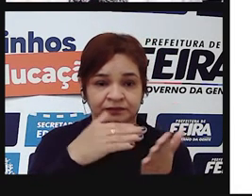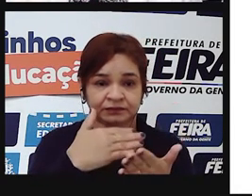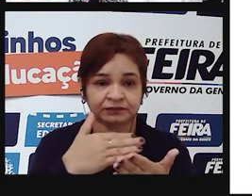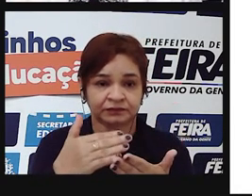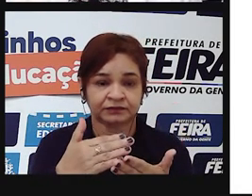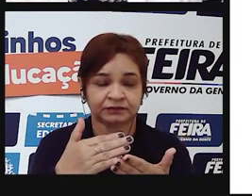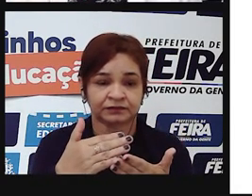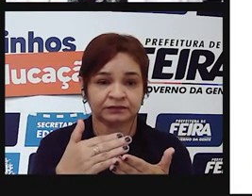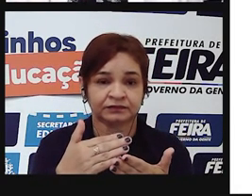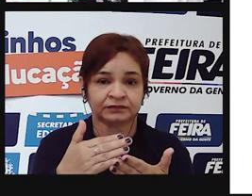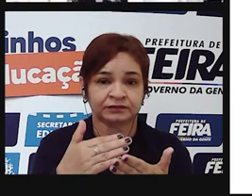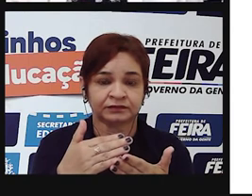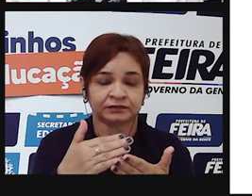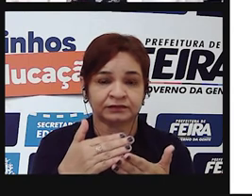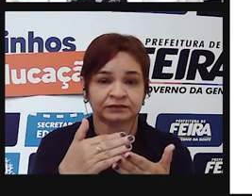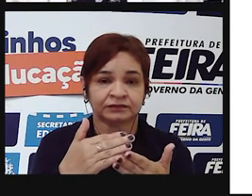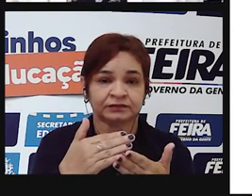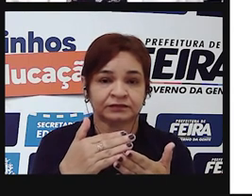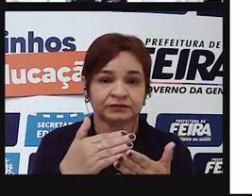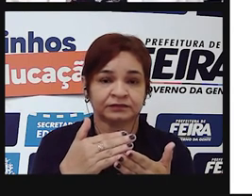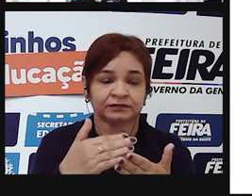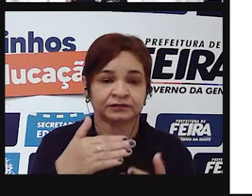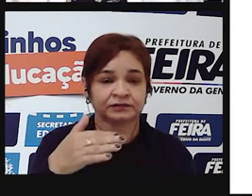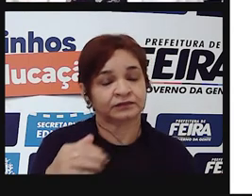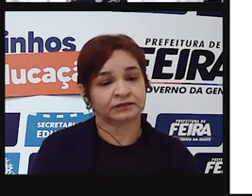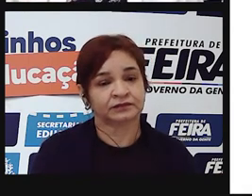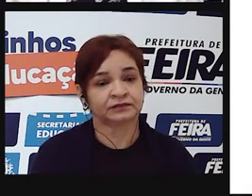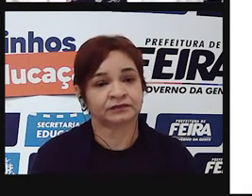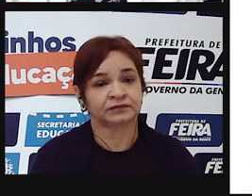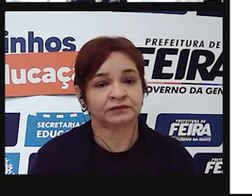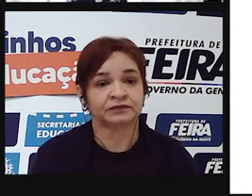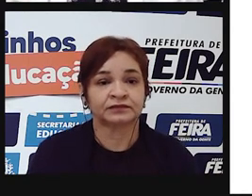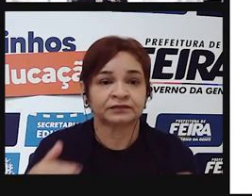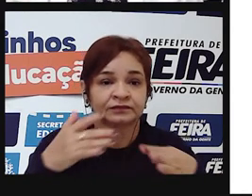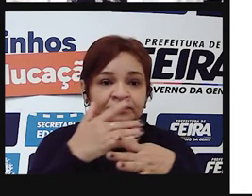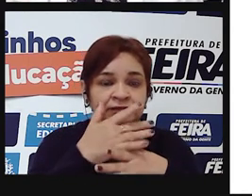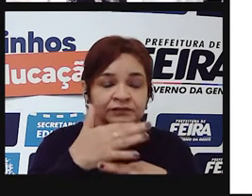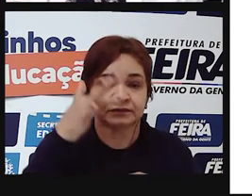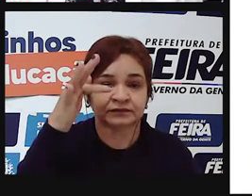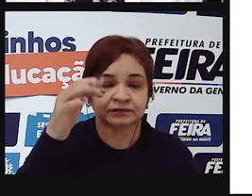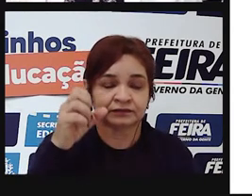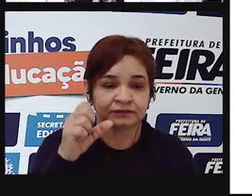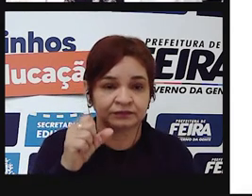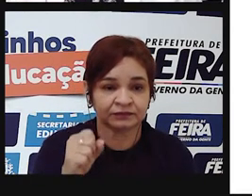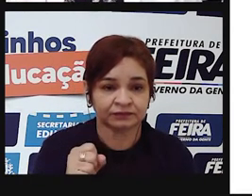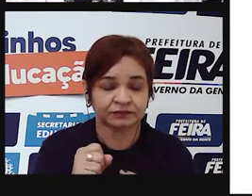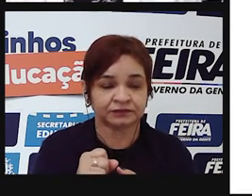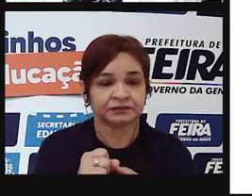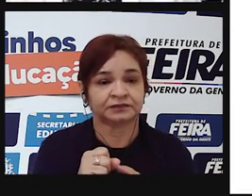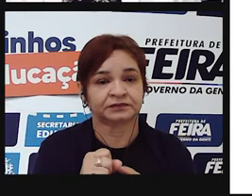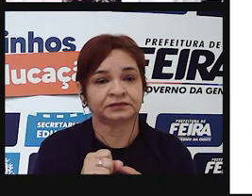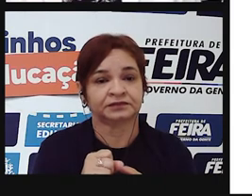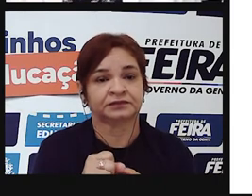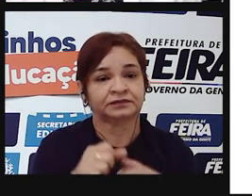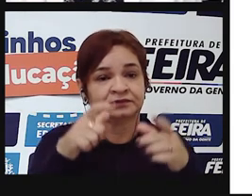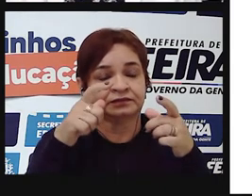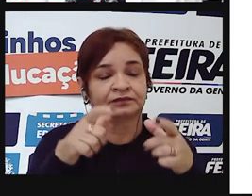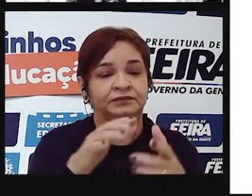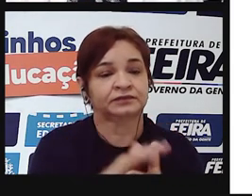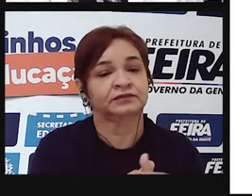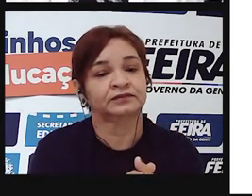continua. Feira de Santana, a princesa do sertão, como foi apelidada por Rui Barbosa